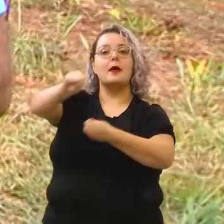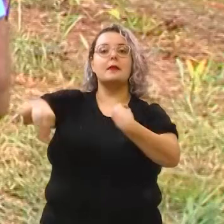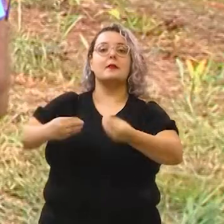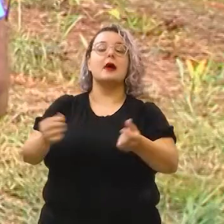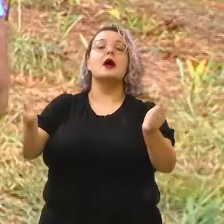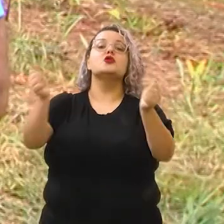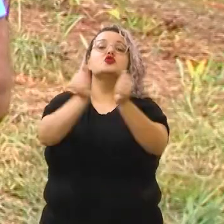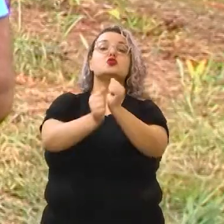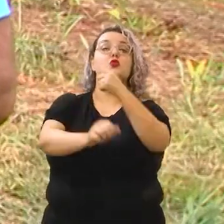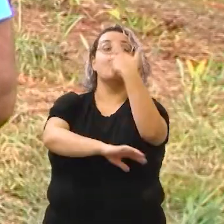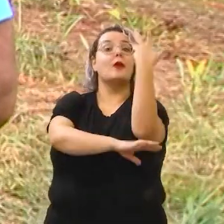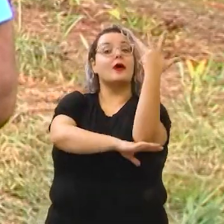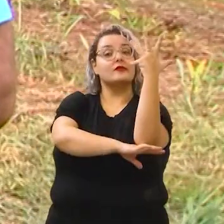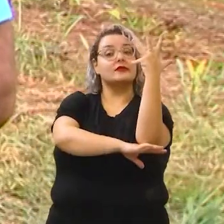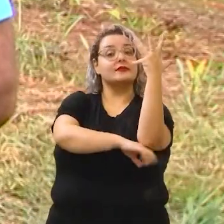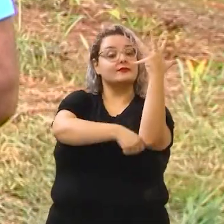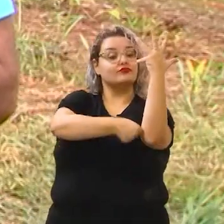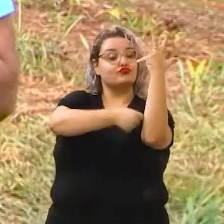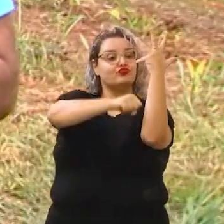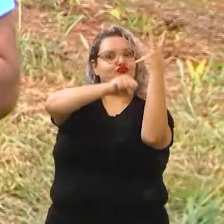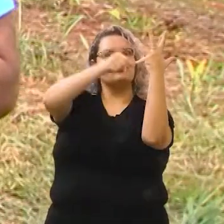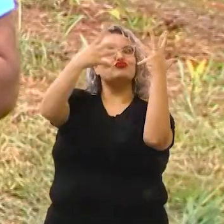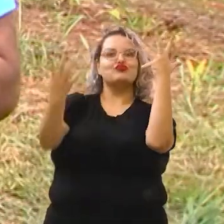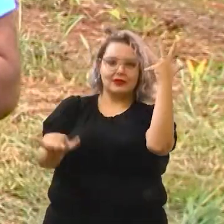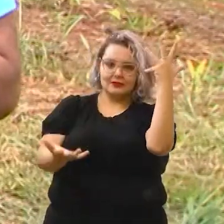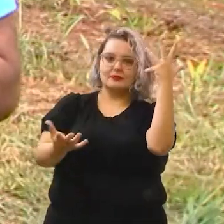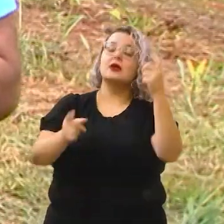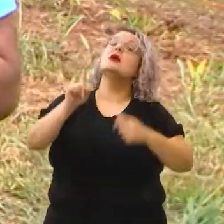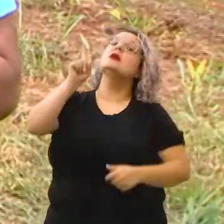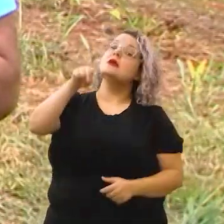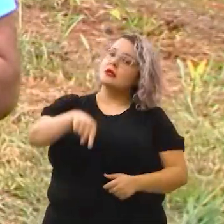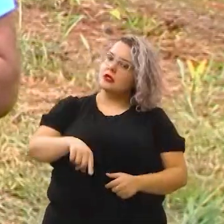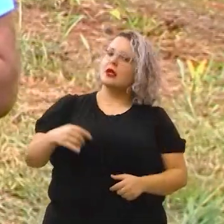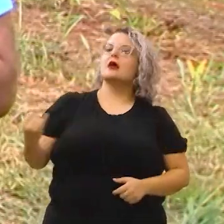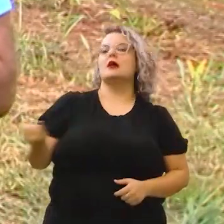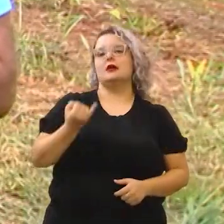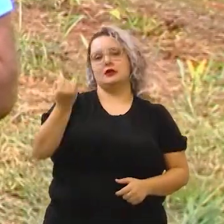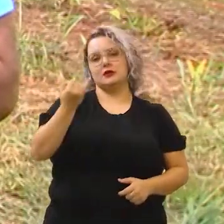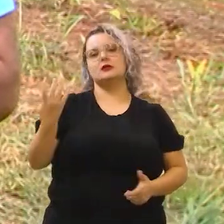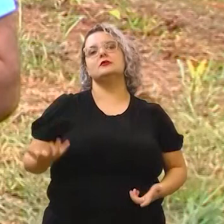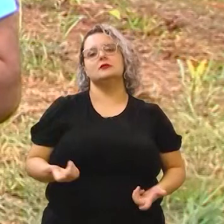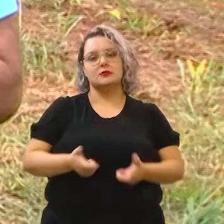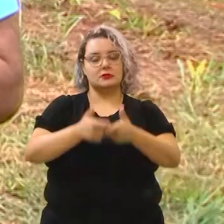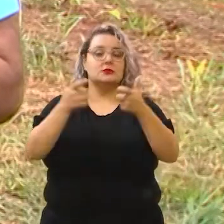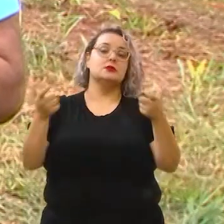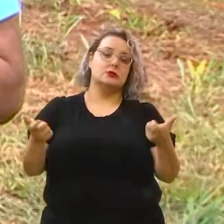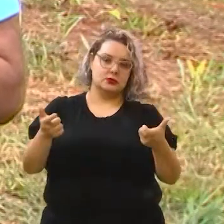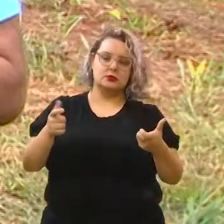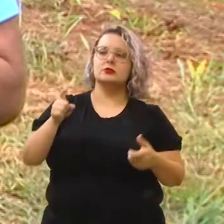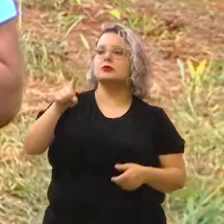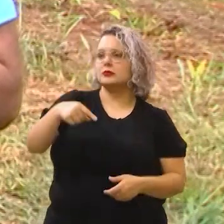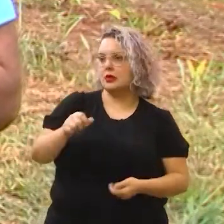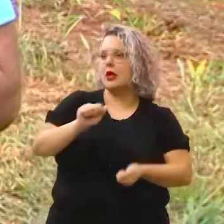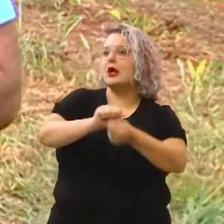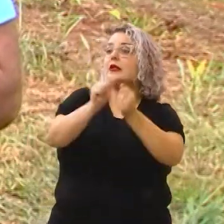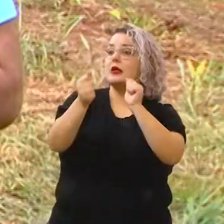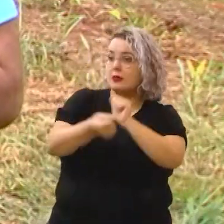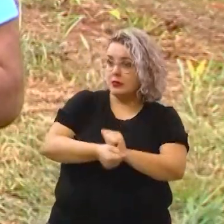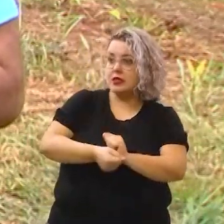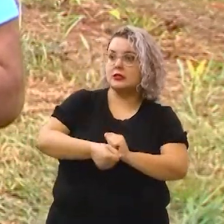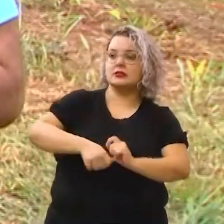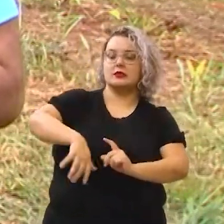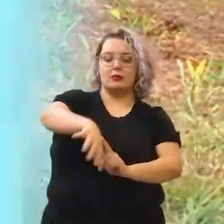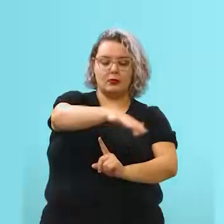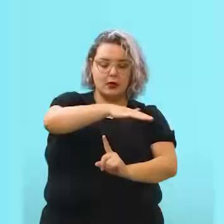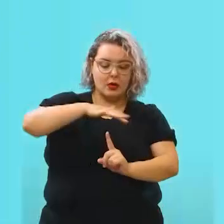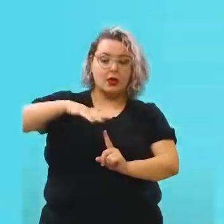introduzir as árvores, tá? E é daí que está a grande importância da questão da recuperação ambiental